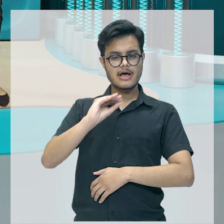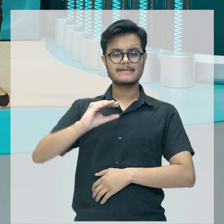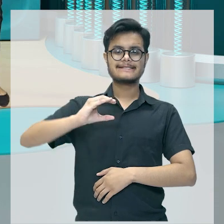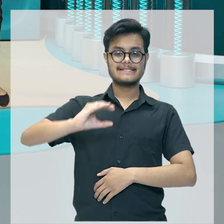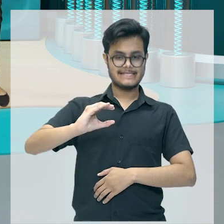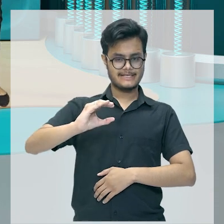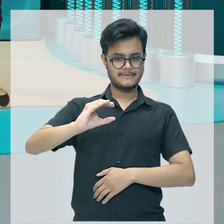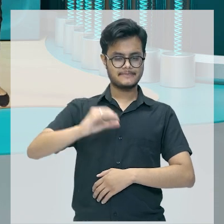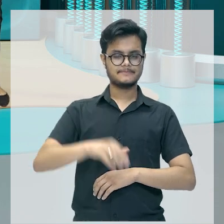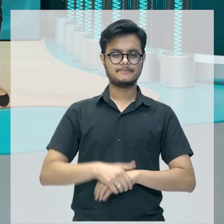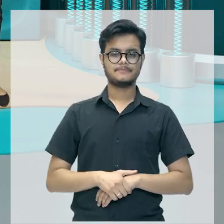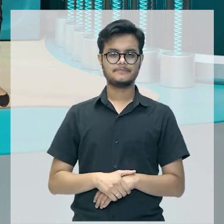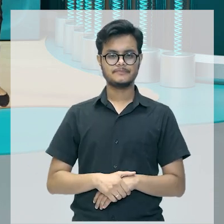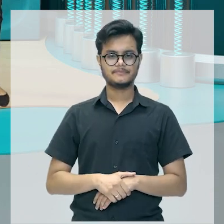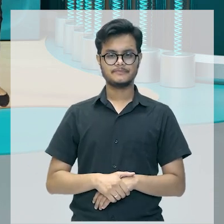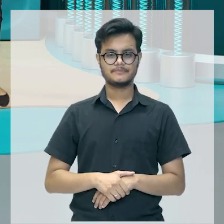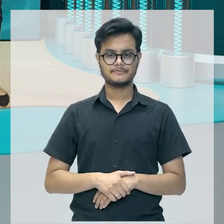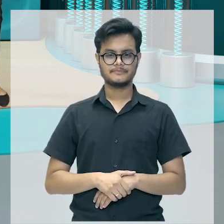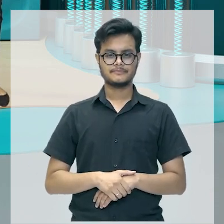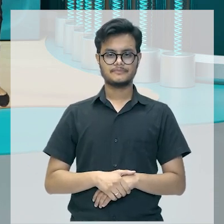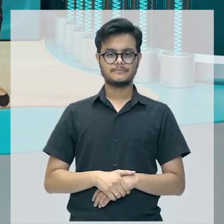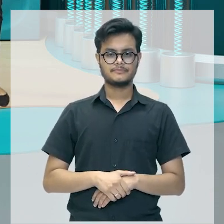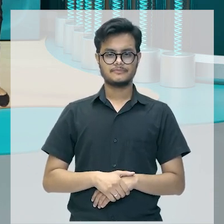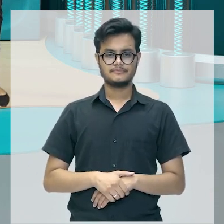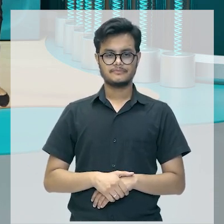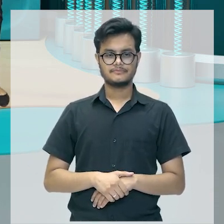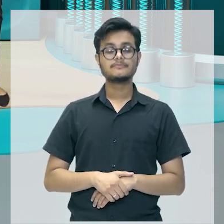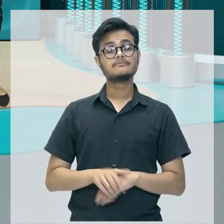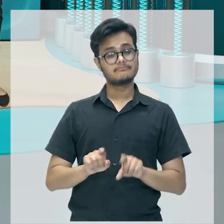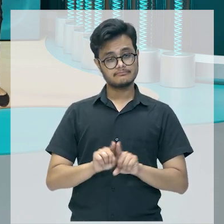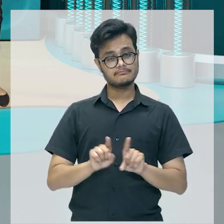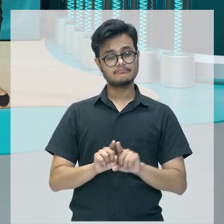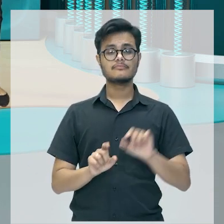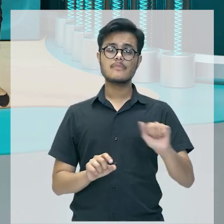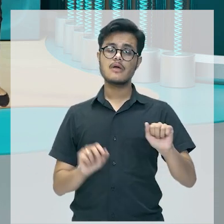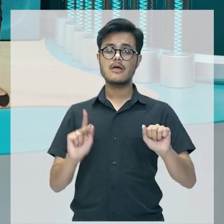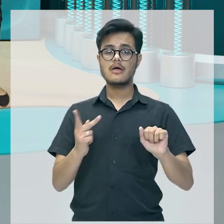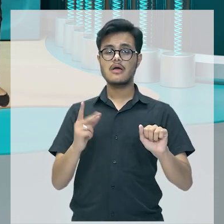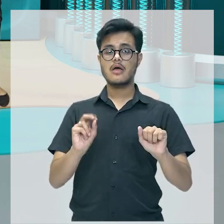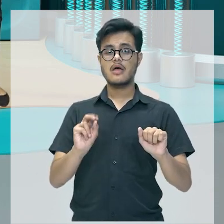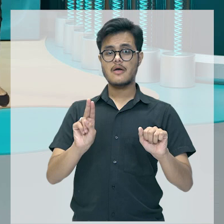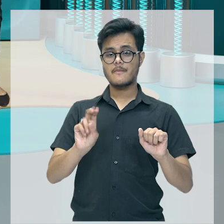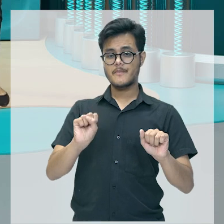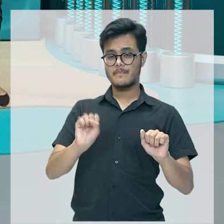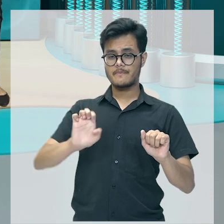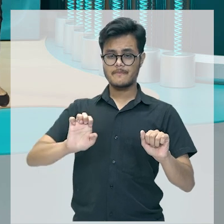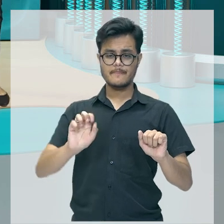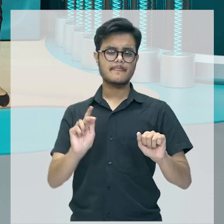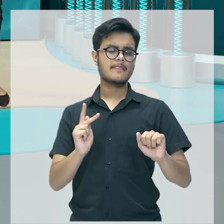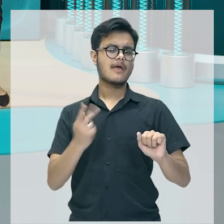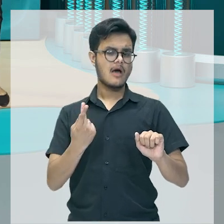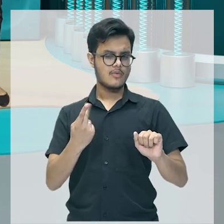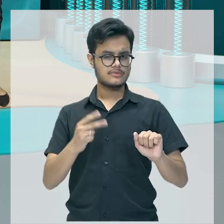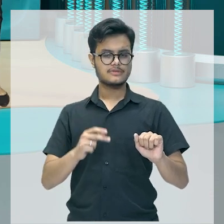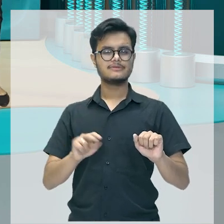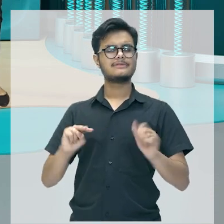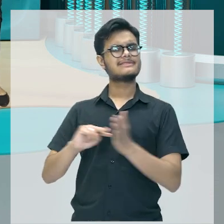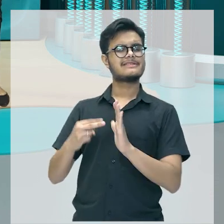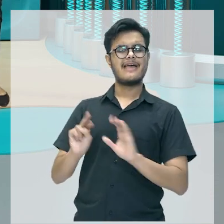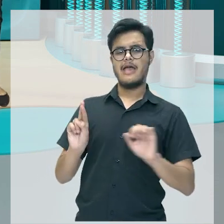city, city. Assim como house, né? Tem um som de R ali, não é o H. A